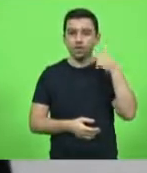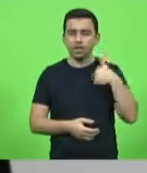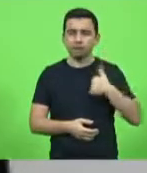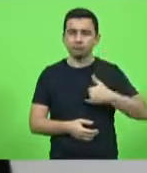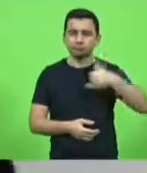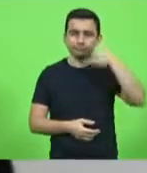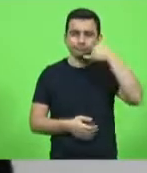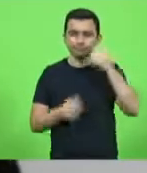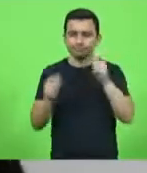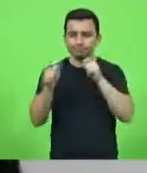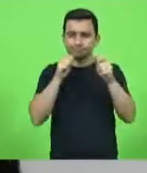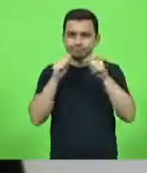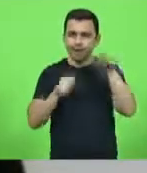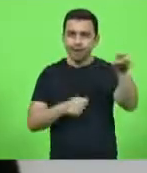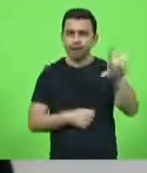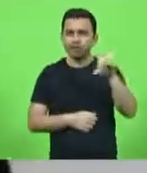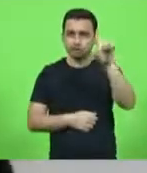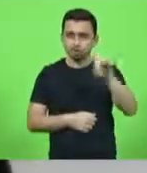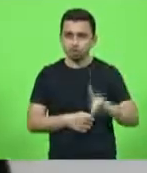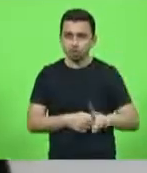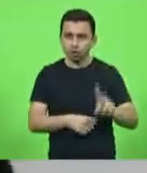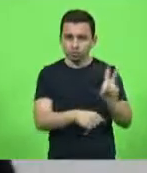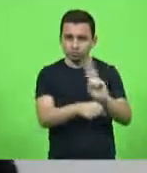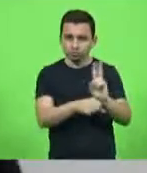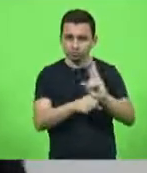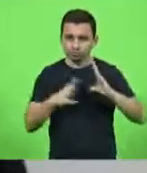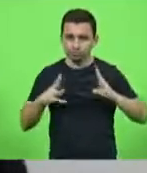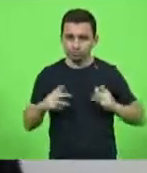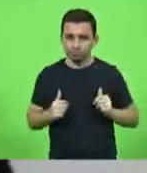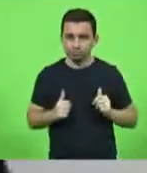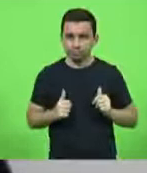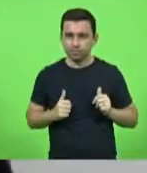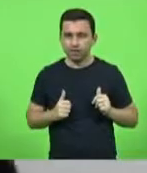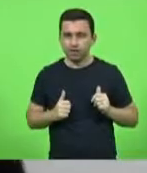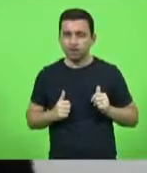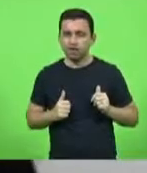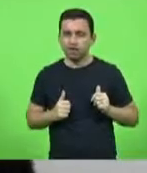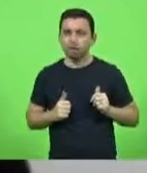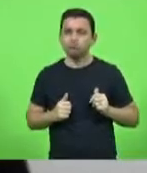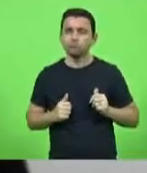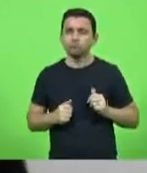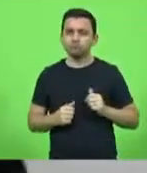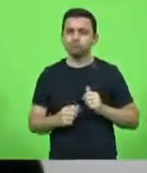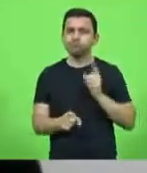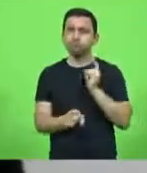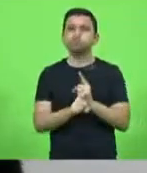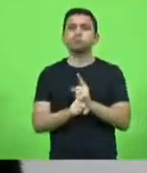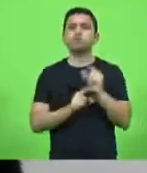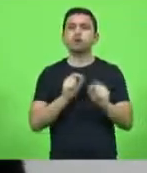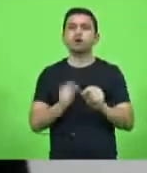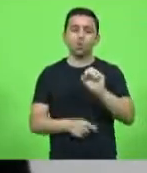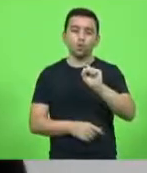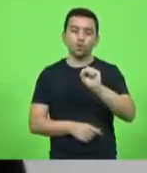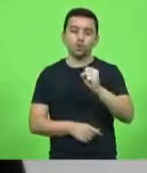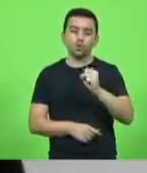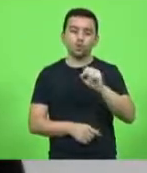da nossa Assessoria com a diretoria de vigilância epidemiológica constatavam nos que apenas